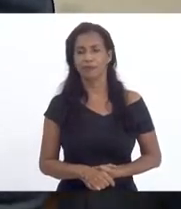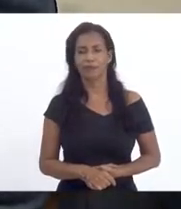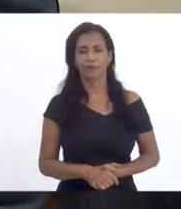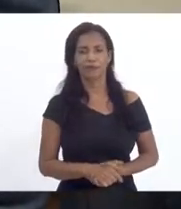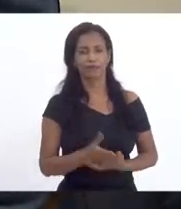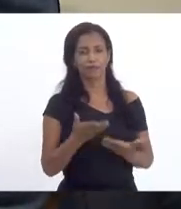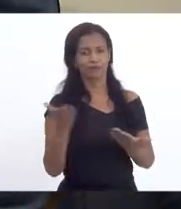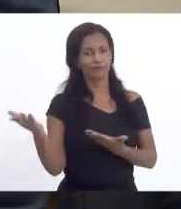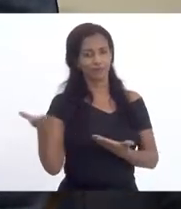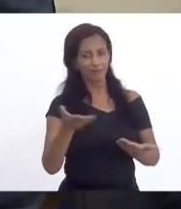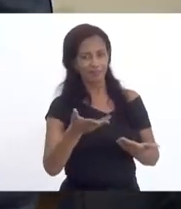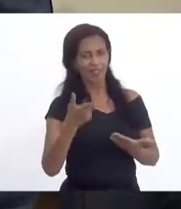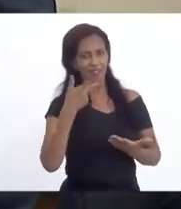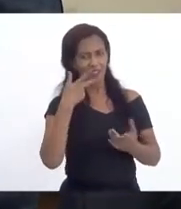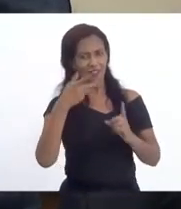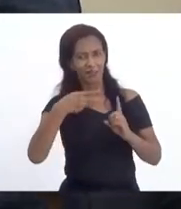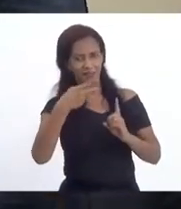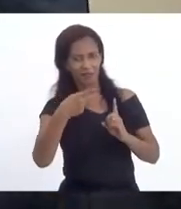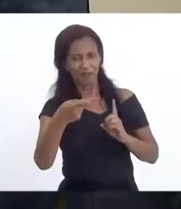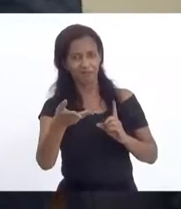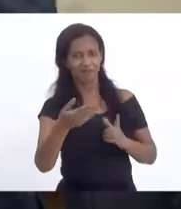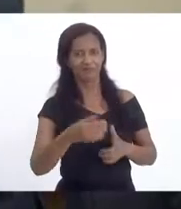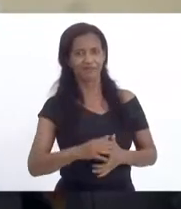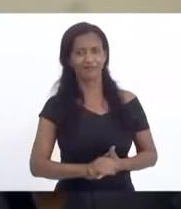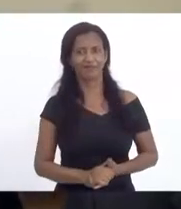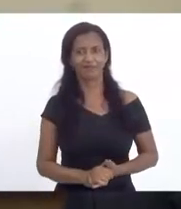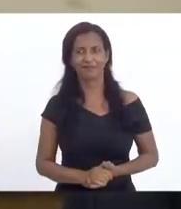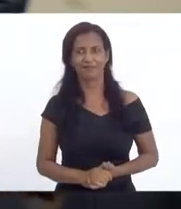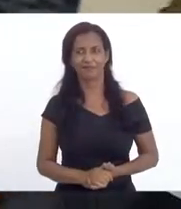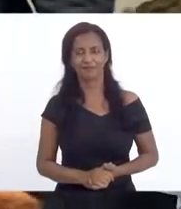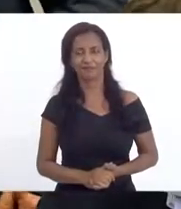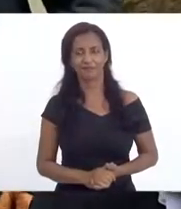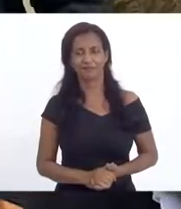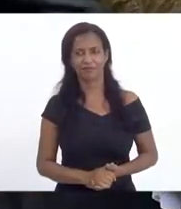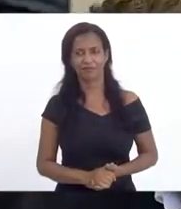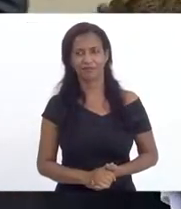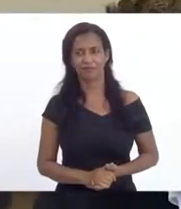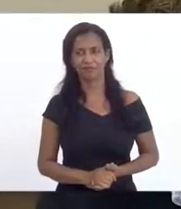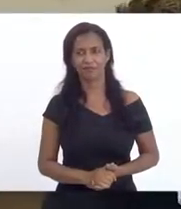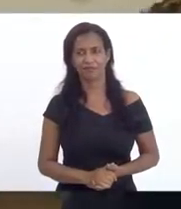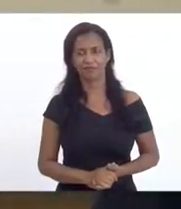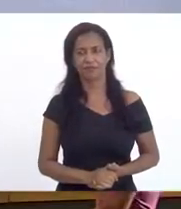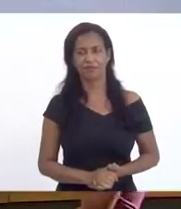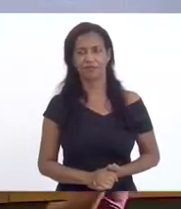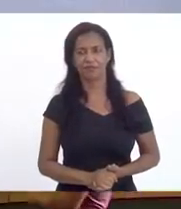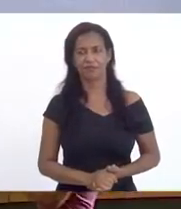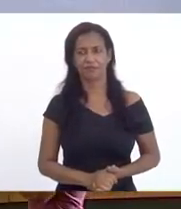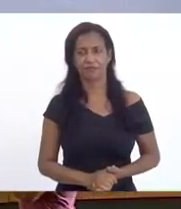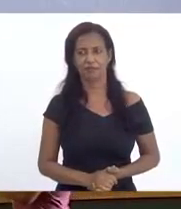Passar a palavra para ele fazer também uma saudação para a gente, por favor. Conduz aqui. Ah, você fica à vontade. Tá ok.